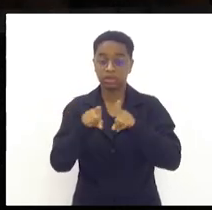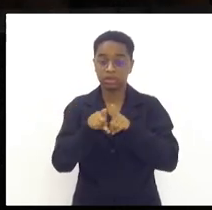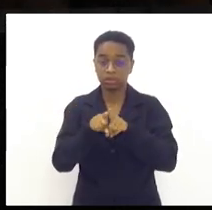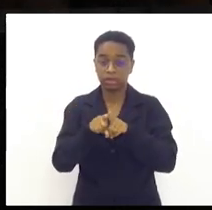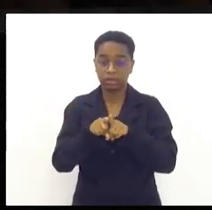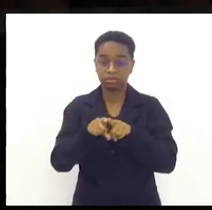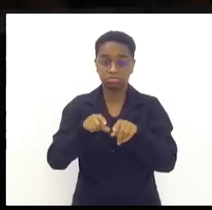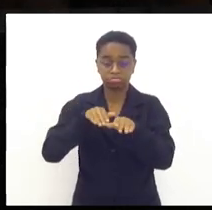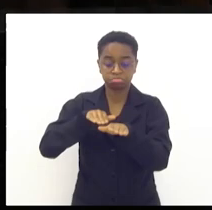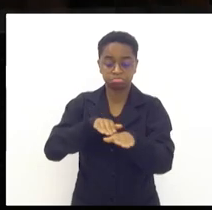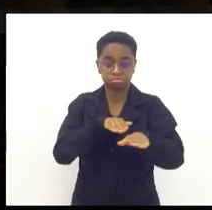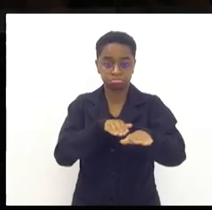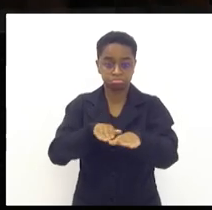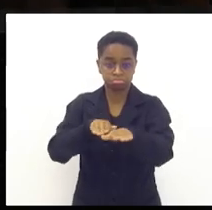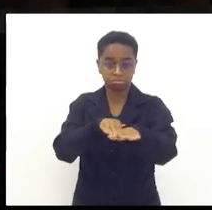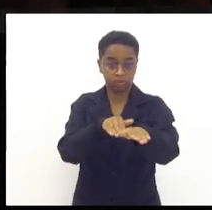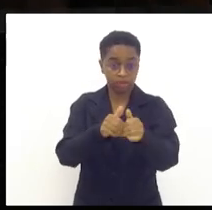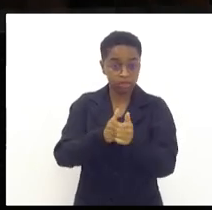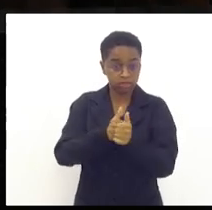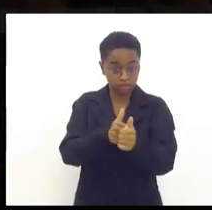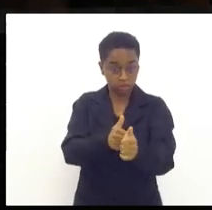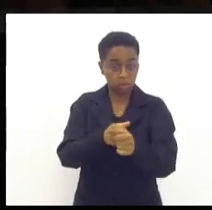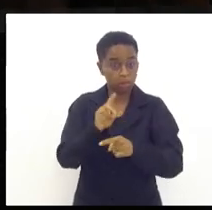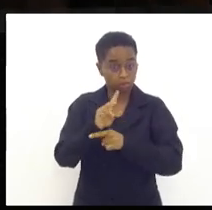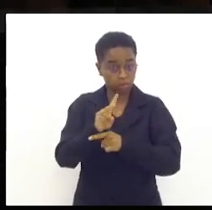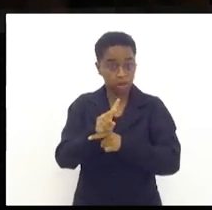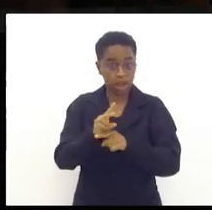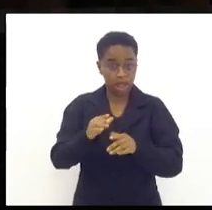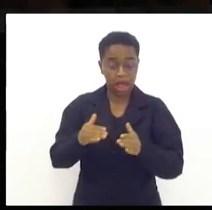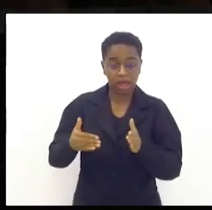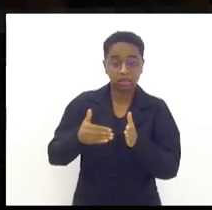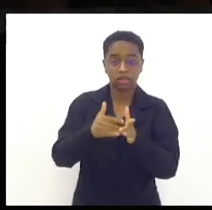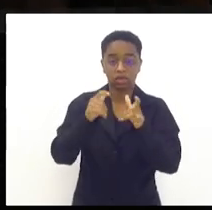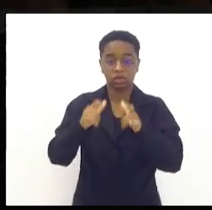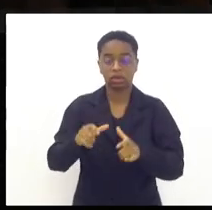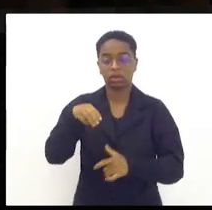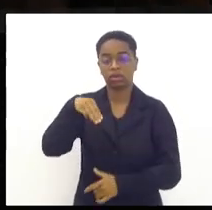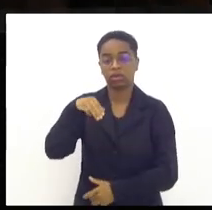escoltaram até Manguinhos.